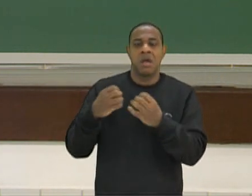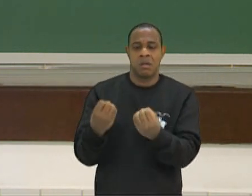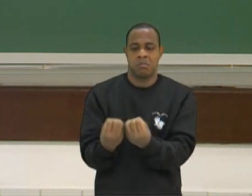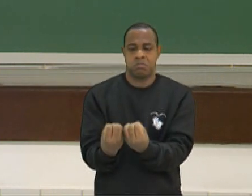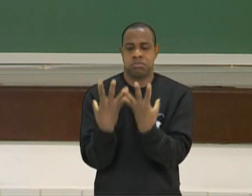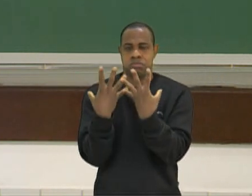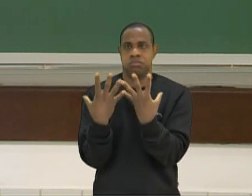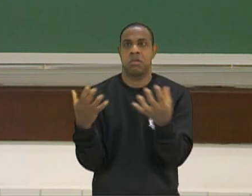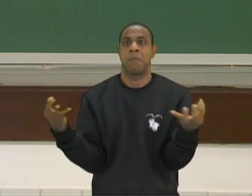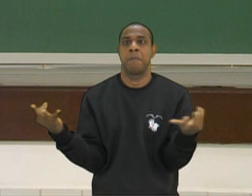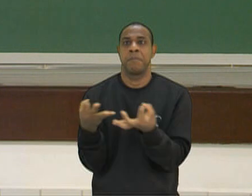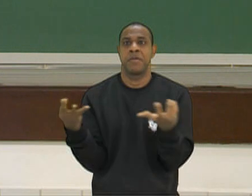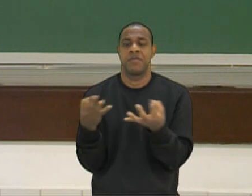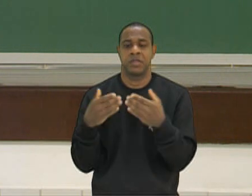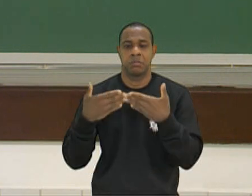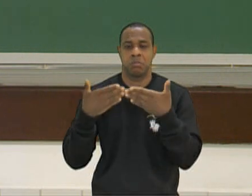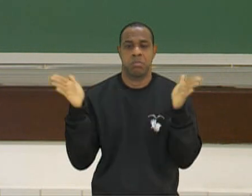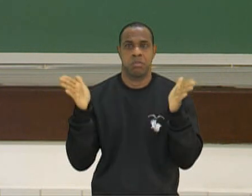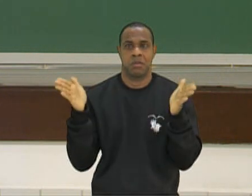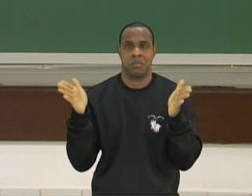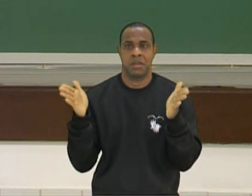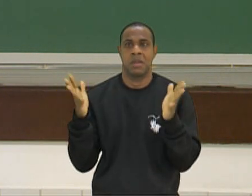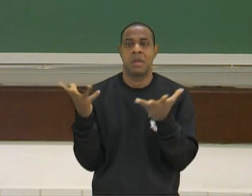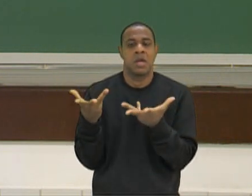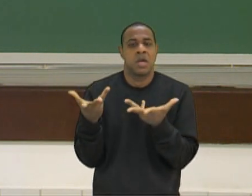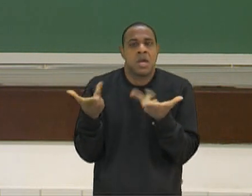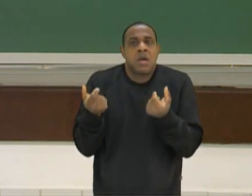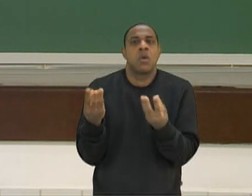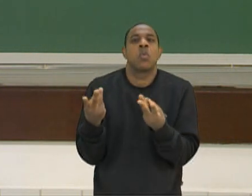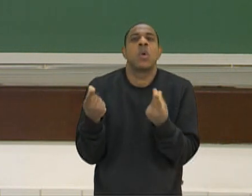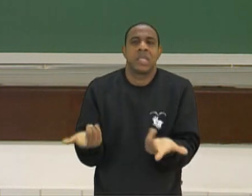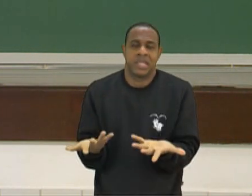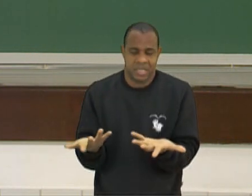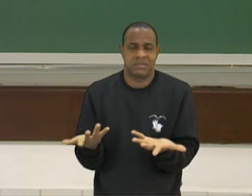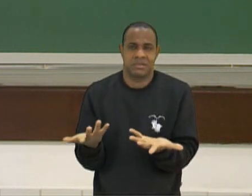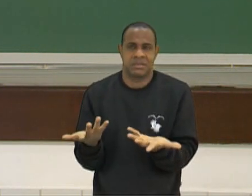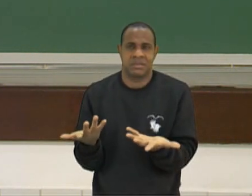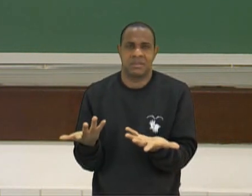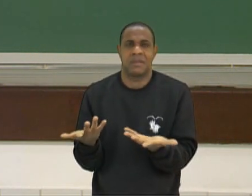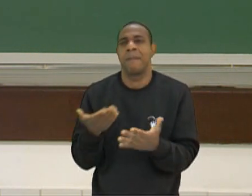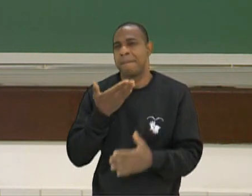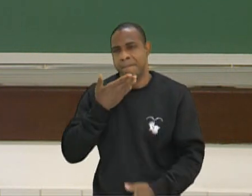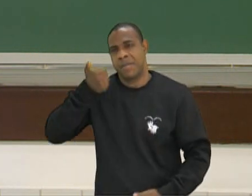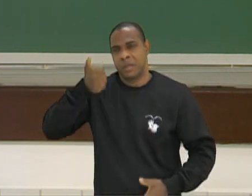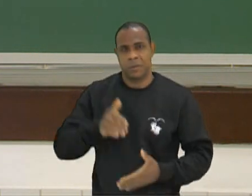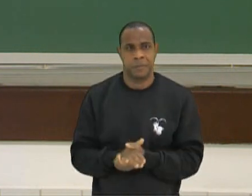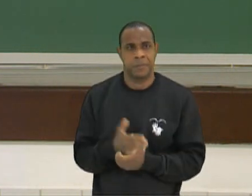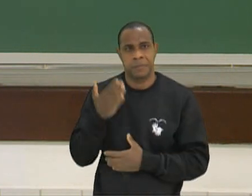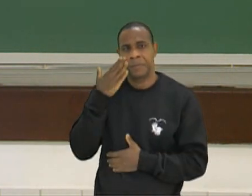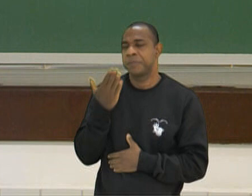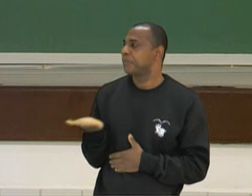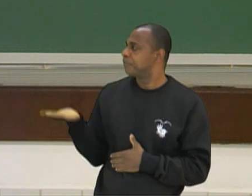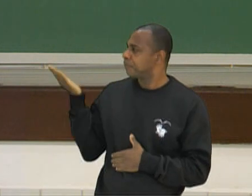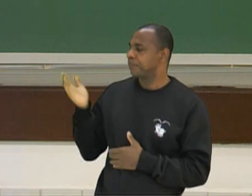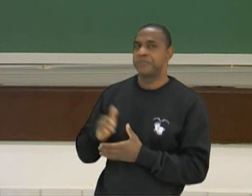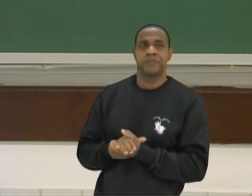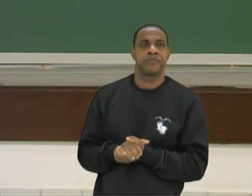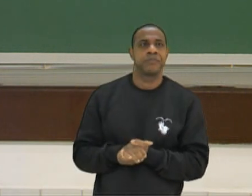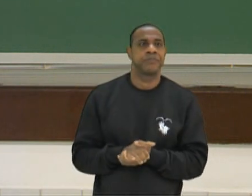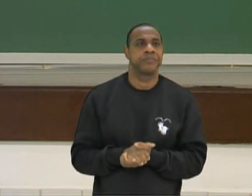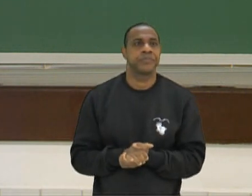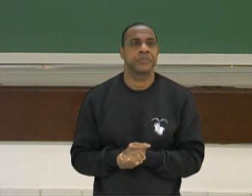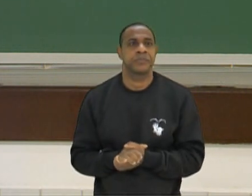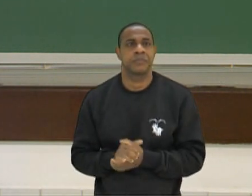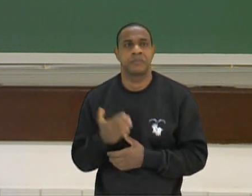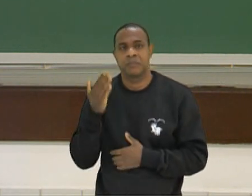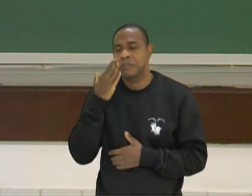clareza muito ampla. Então assim, está muito detalhado, está muito específico, a qualidade é muito ampla, certo? Vamos avançar aqui a tela novamente?